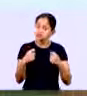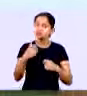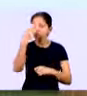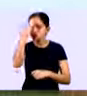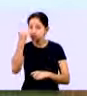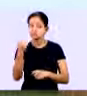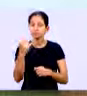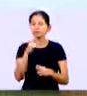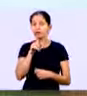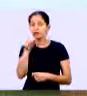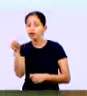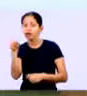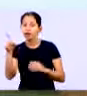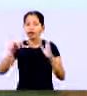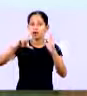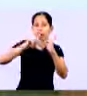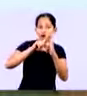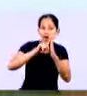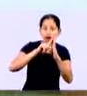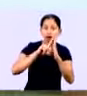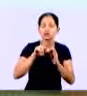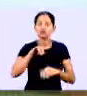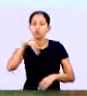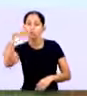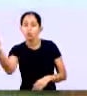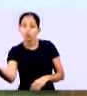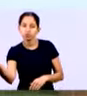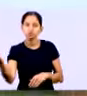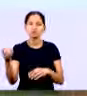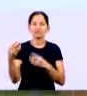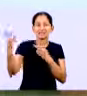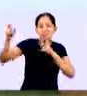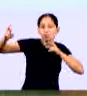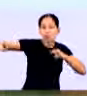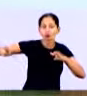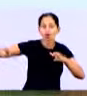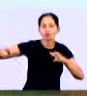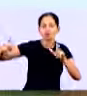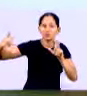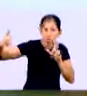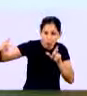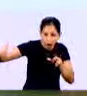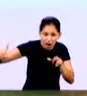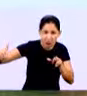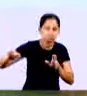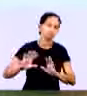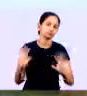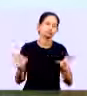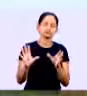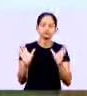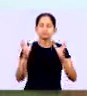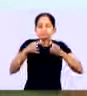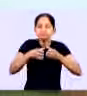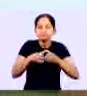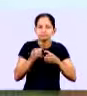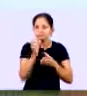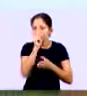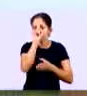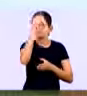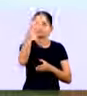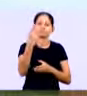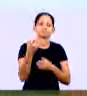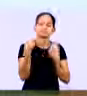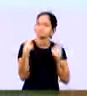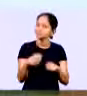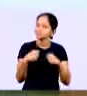meu concorrente vende em tal condição. Mas eu tenho condição de vender daquela mesma forma? Se eu não tenho, eu tenho que criar, porque eu também não posso ficar sem